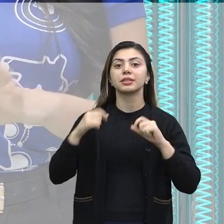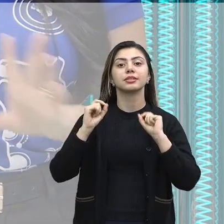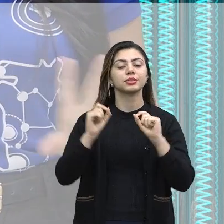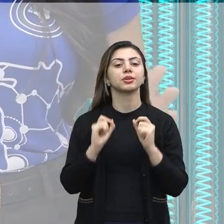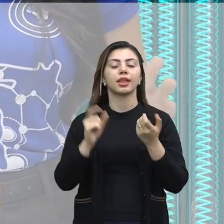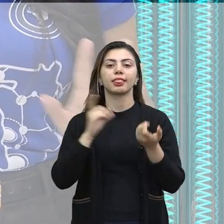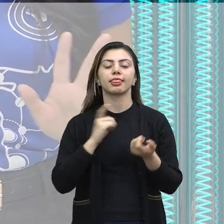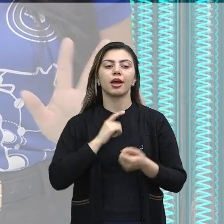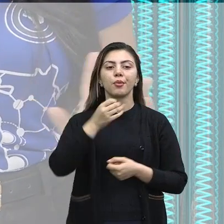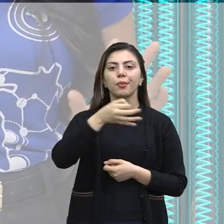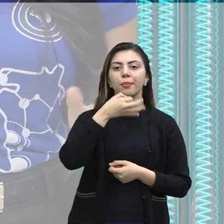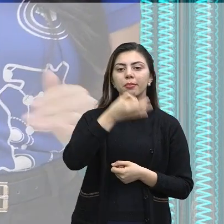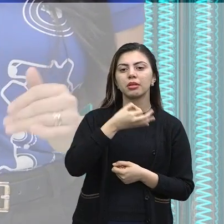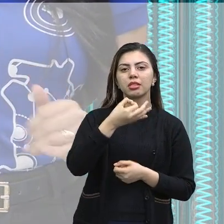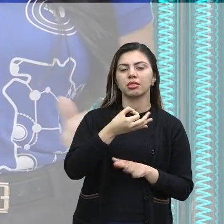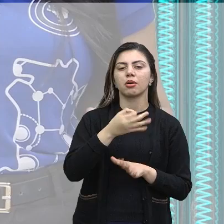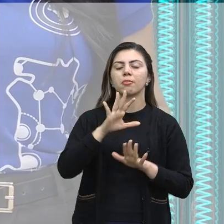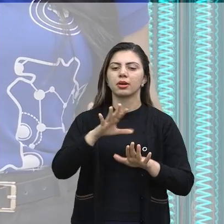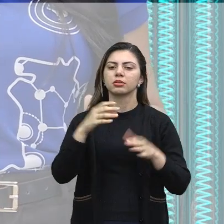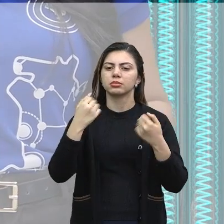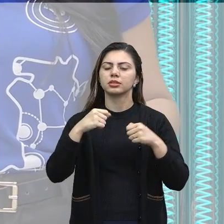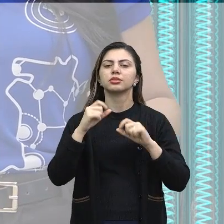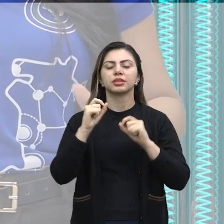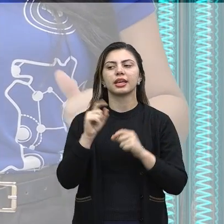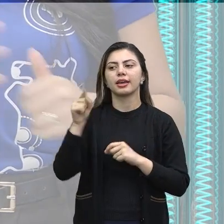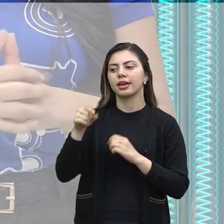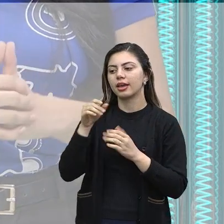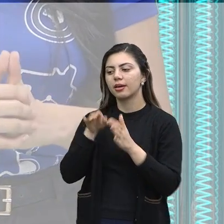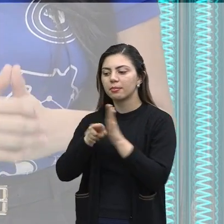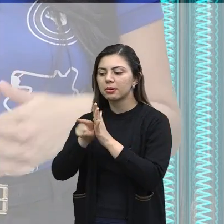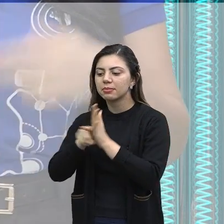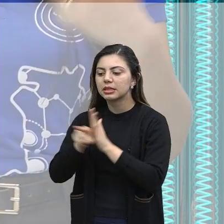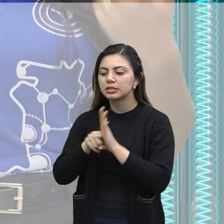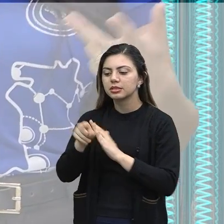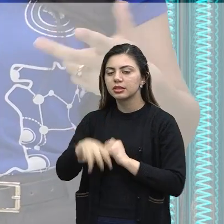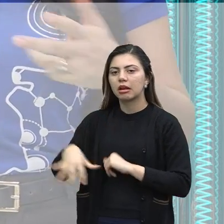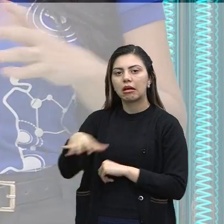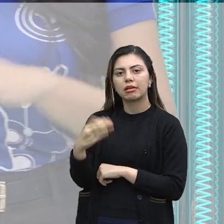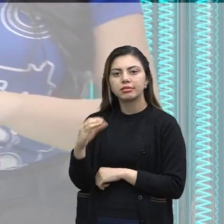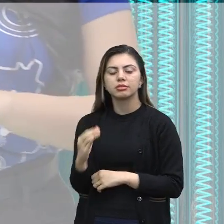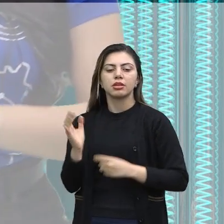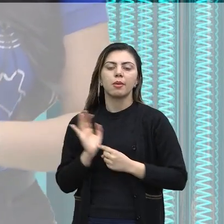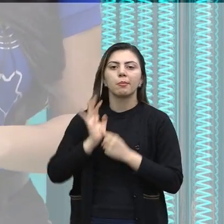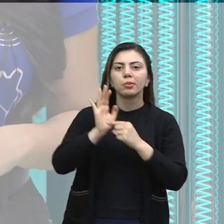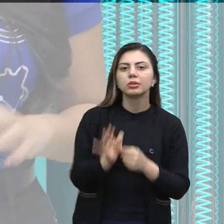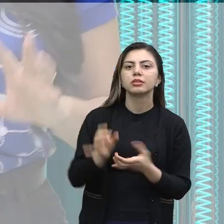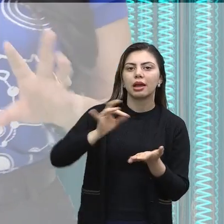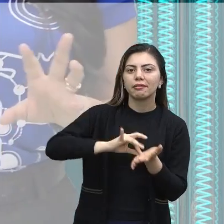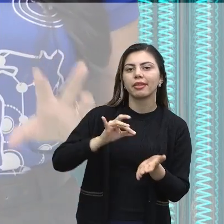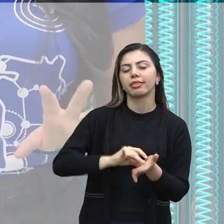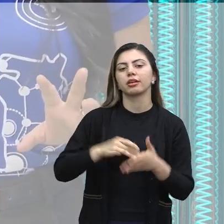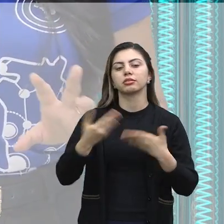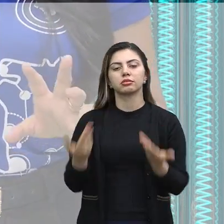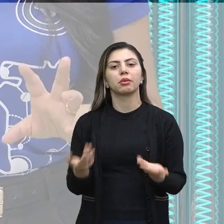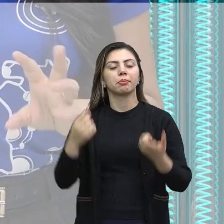coerência, não com opiniões na minha cabeça, né? Mas com fatos científicos, com evidências. Então, tem um ponto de vista,